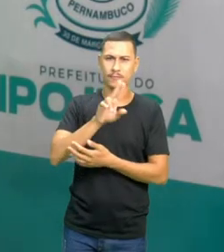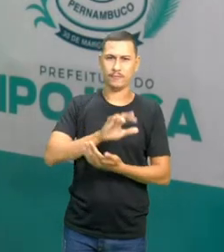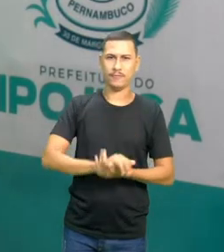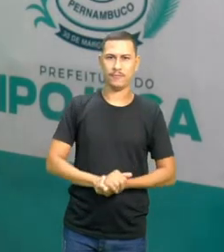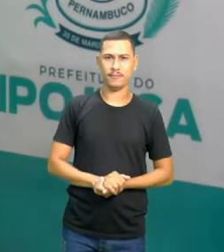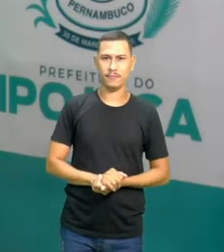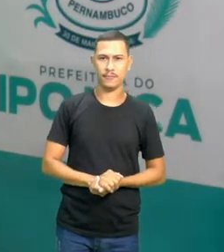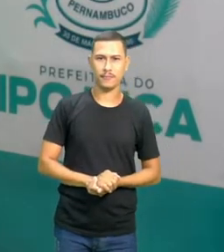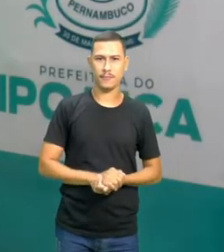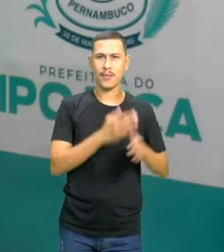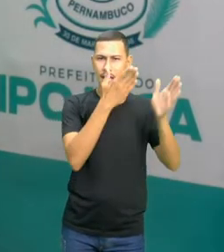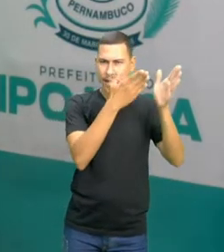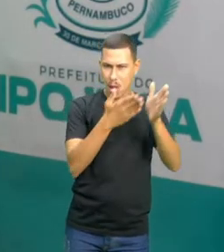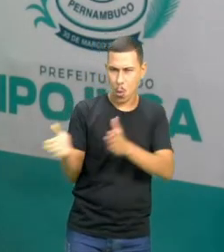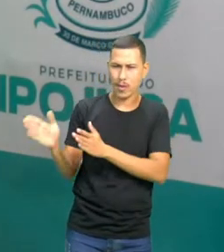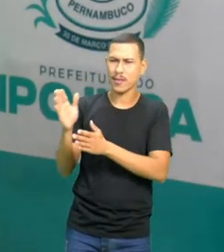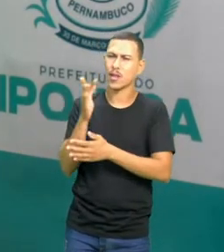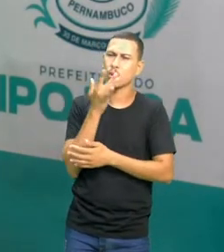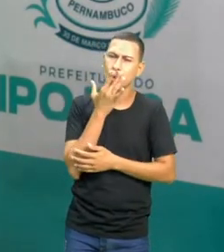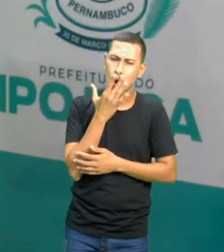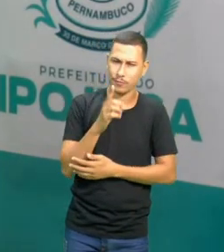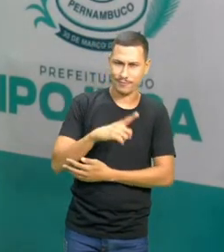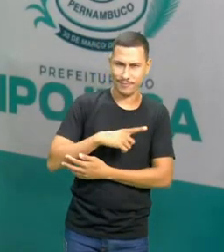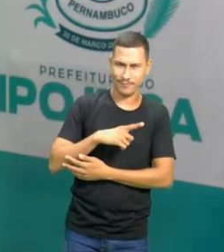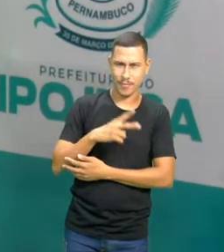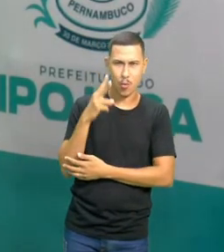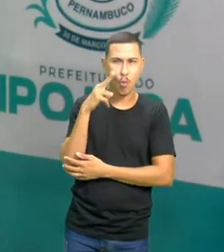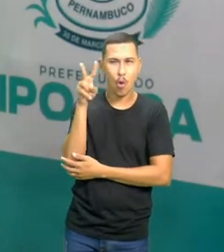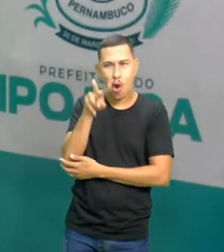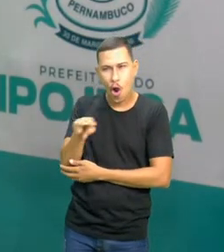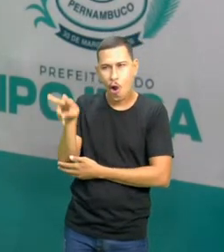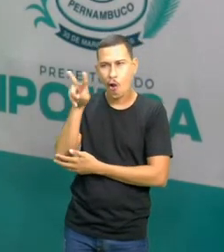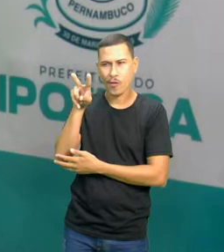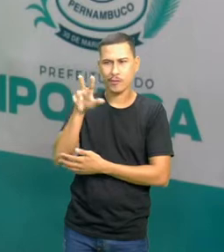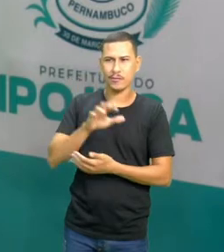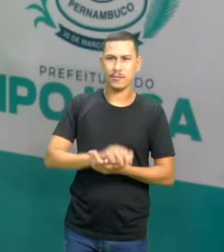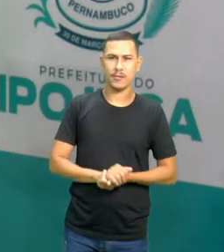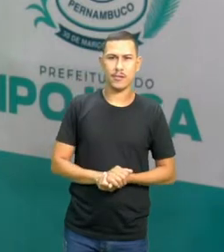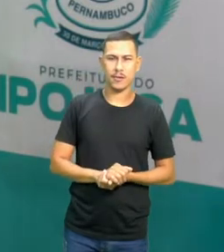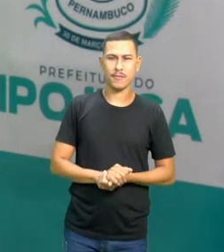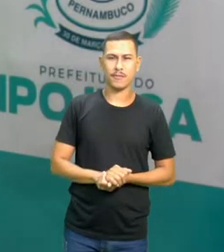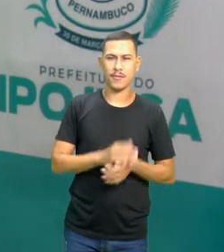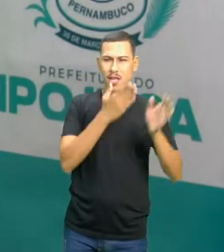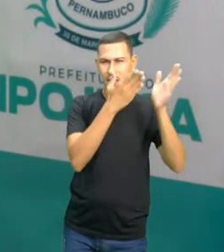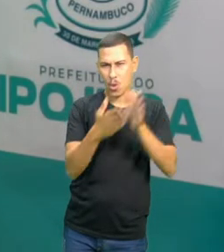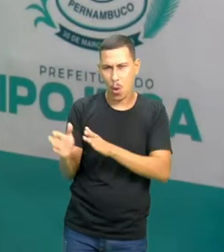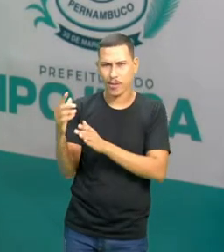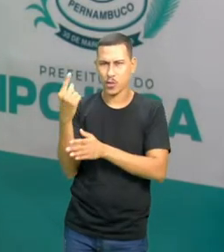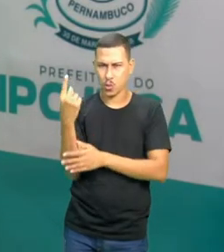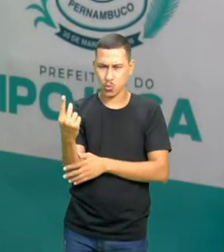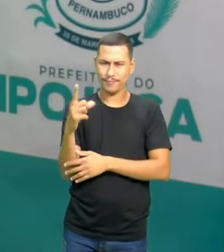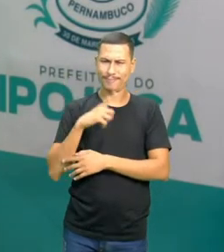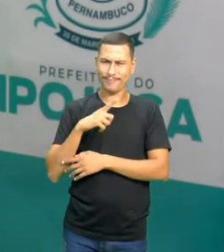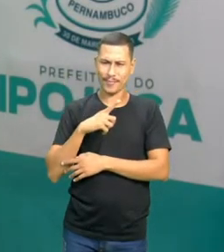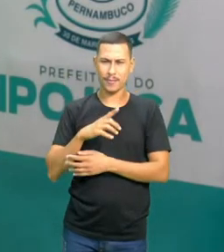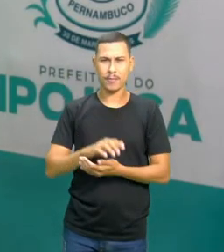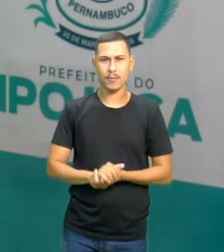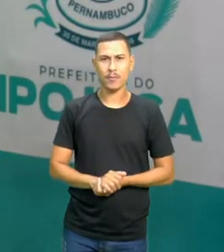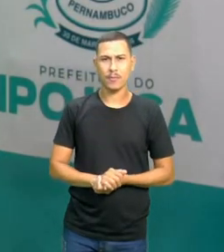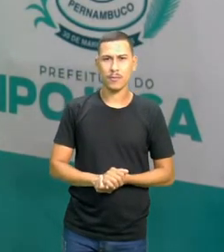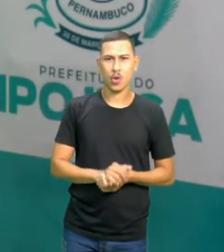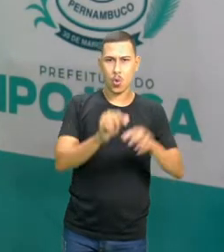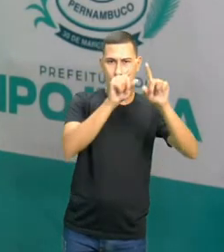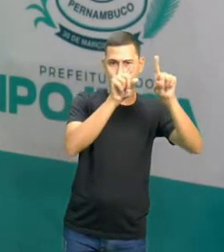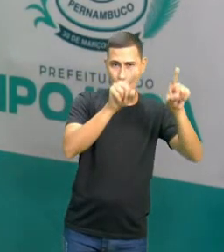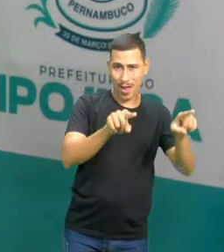A sequência padrão de cores que temos aqui, na sequência 1, nós temos o